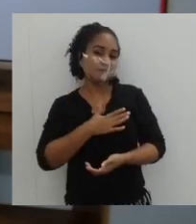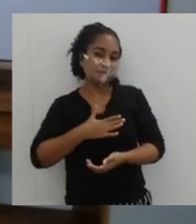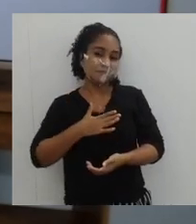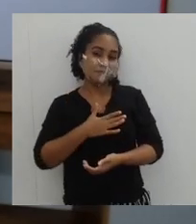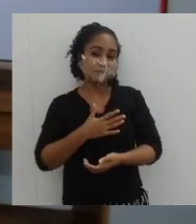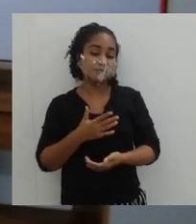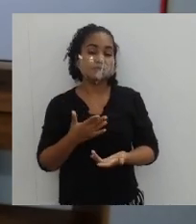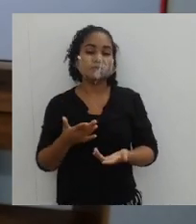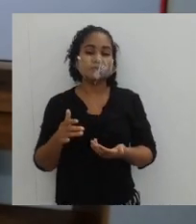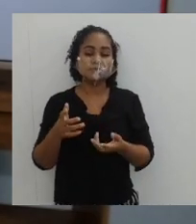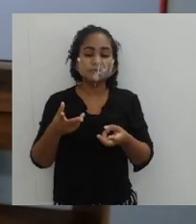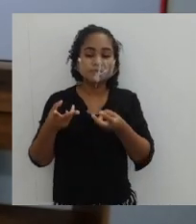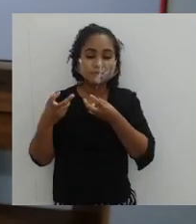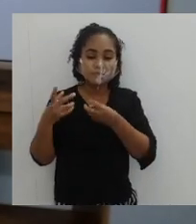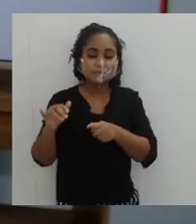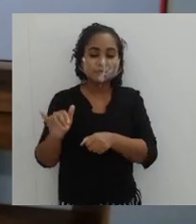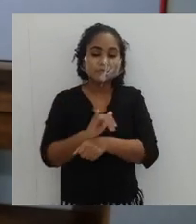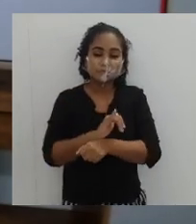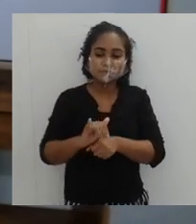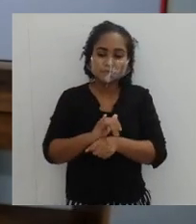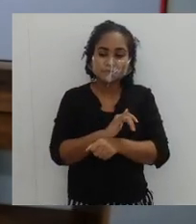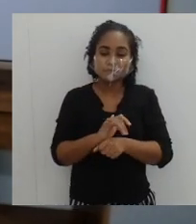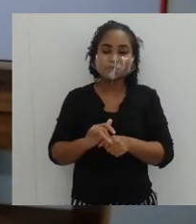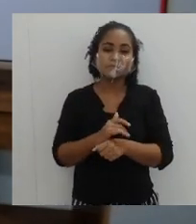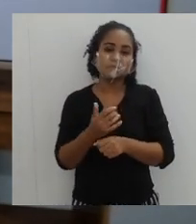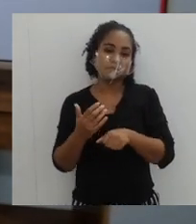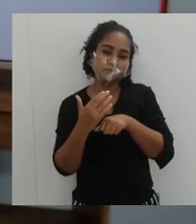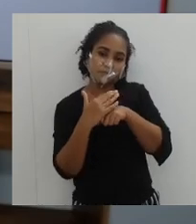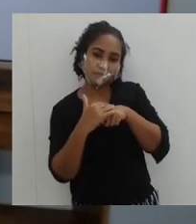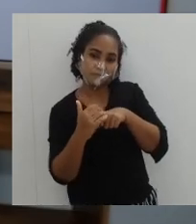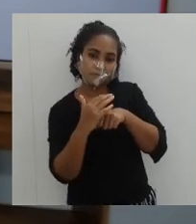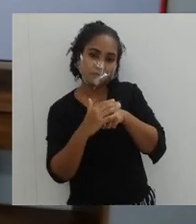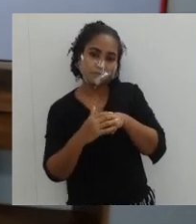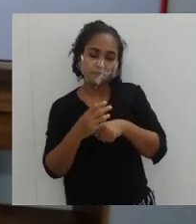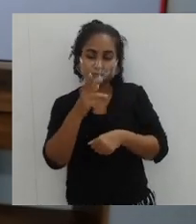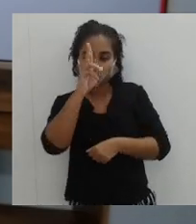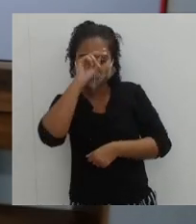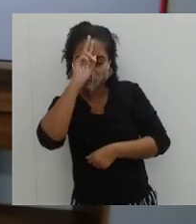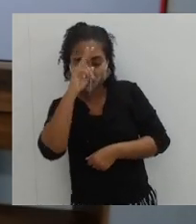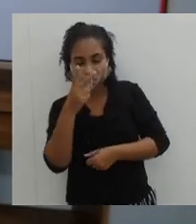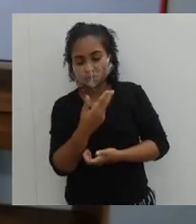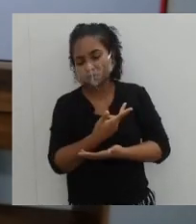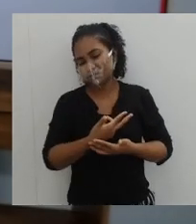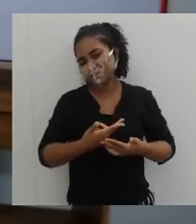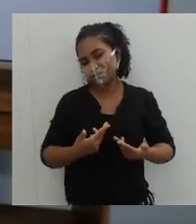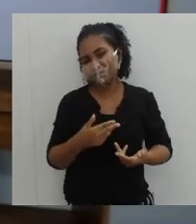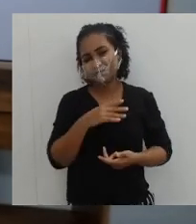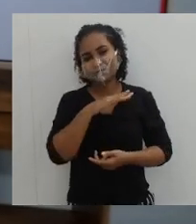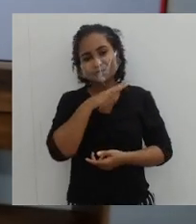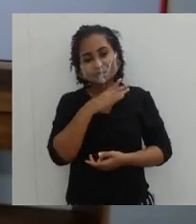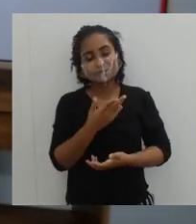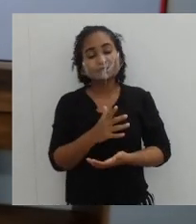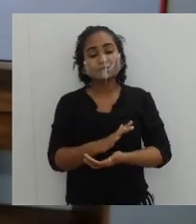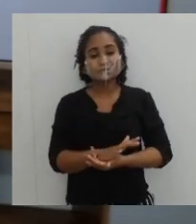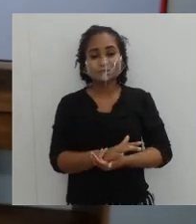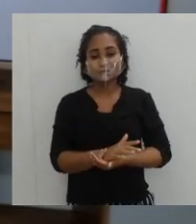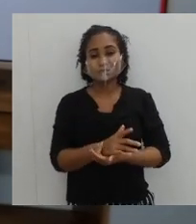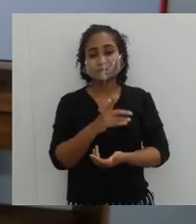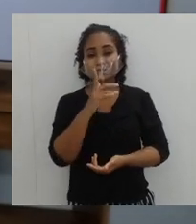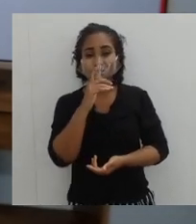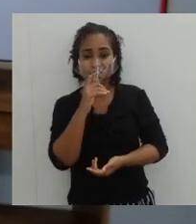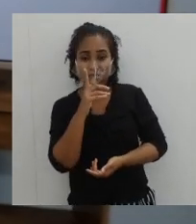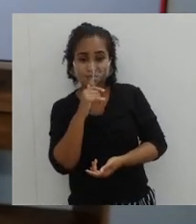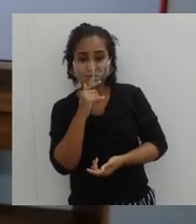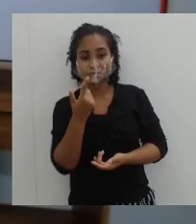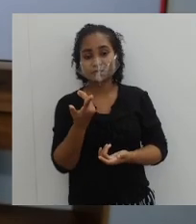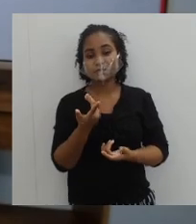Então, a forma como eu coloco o alimento, eu posso estar chamando ratos, baratas, certo? E tudo isso aí envolvido, água com